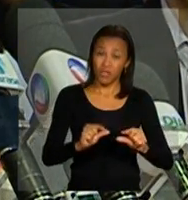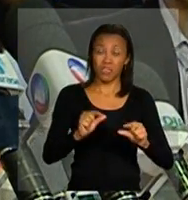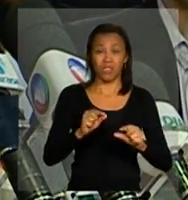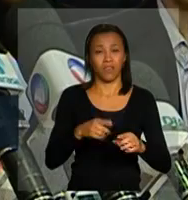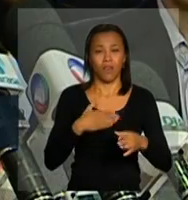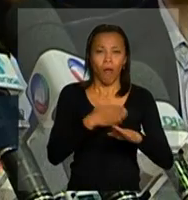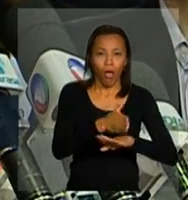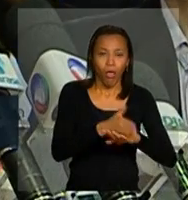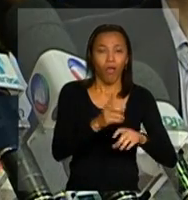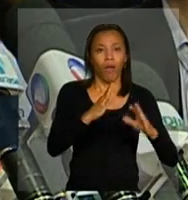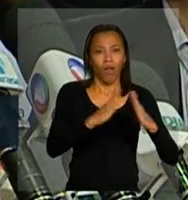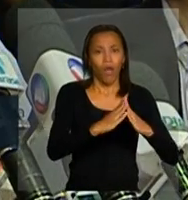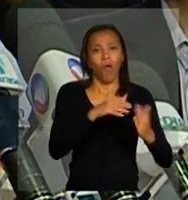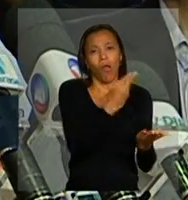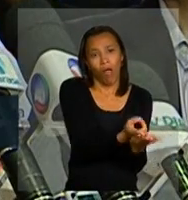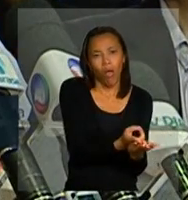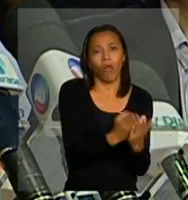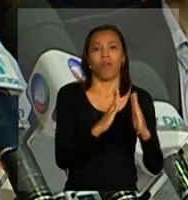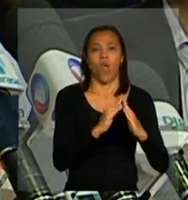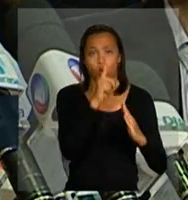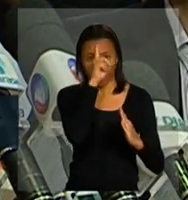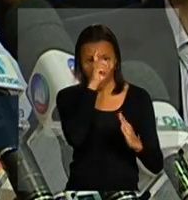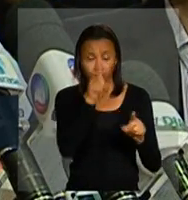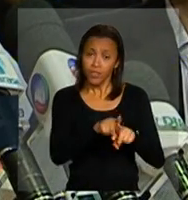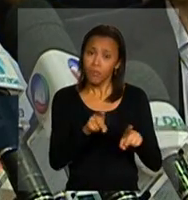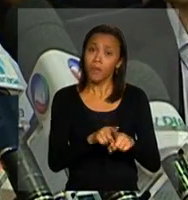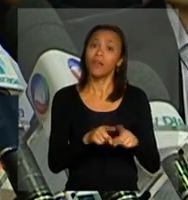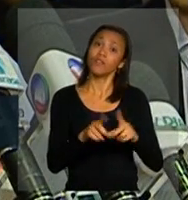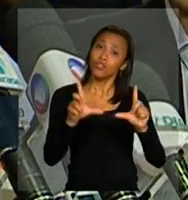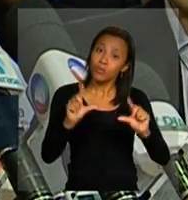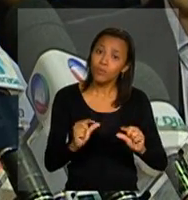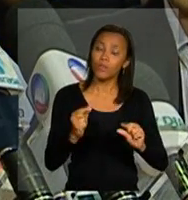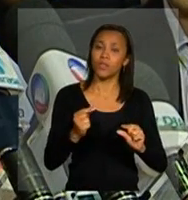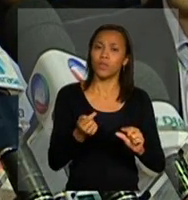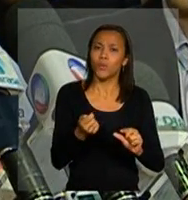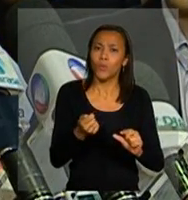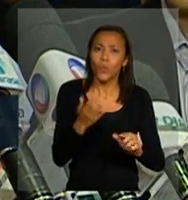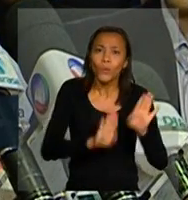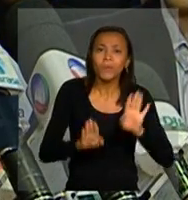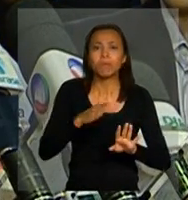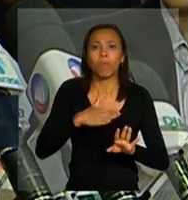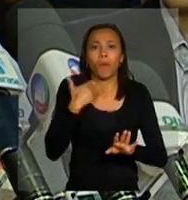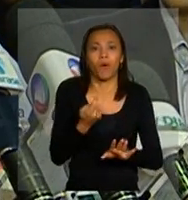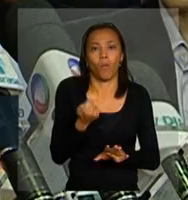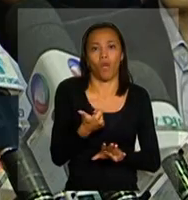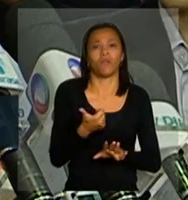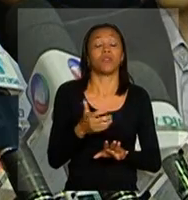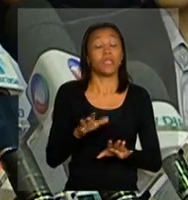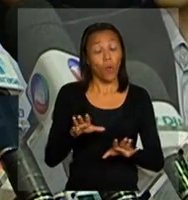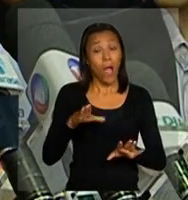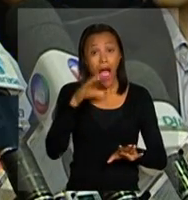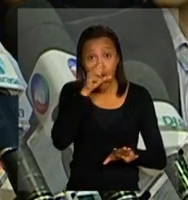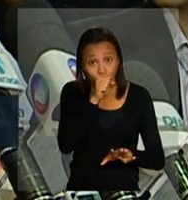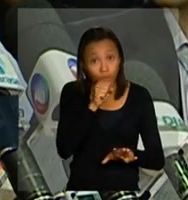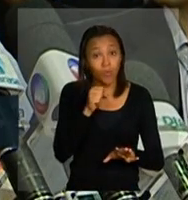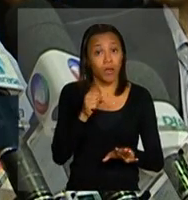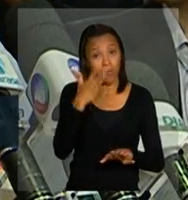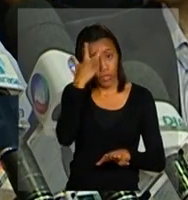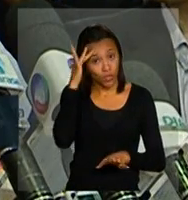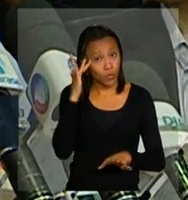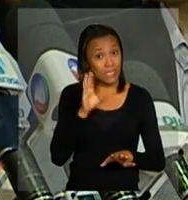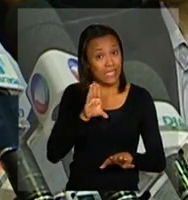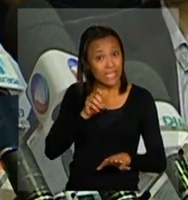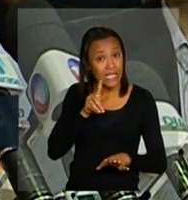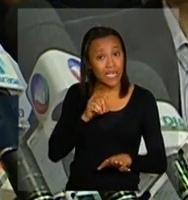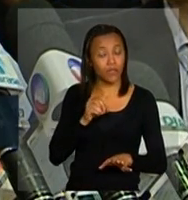internação, reduzir o risco de morte, mas também é muito bom para interromper a transmissão, porque quanto mais rápido a pessoa começa a se tratar,